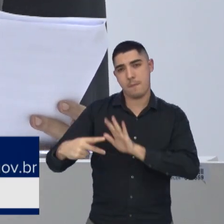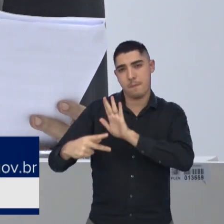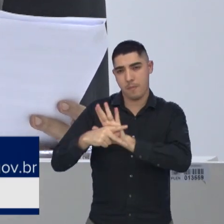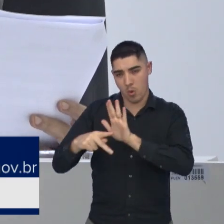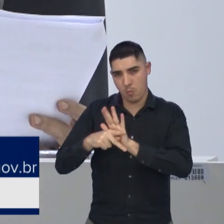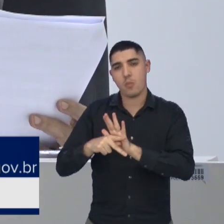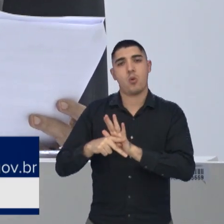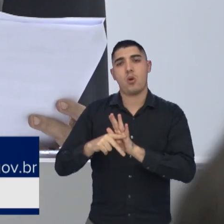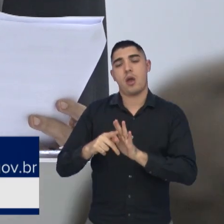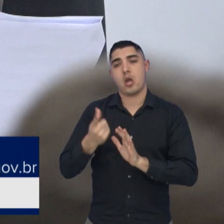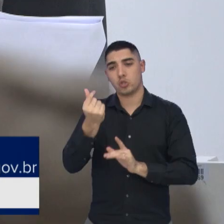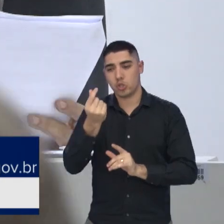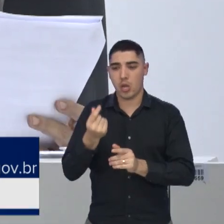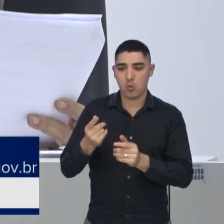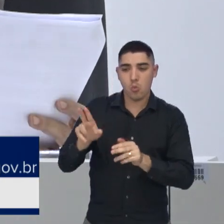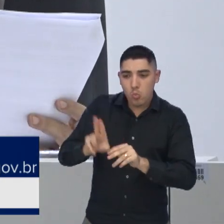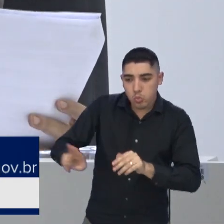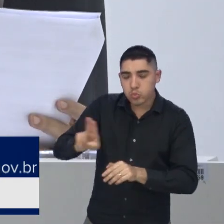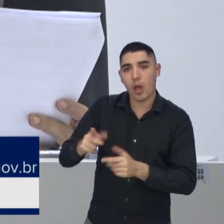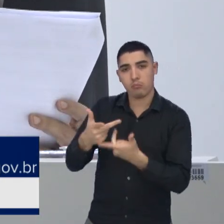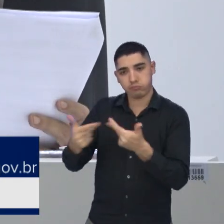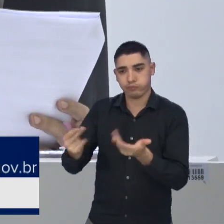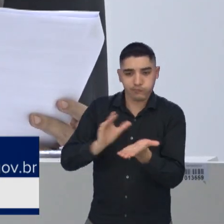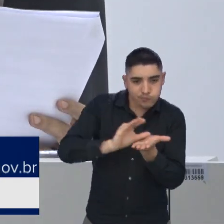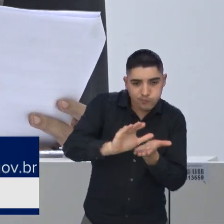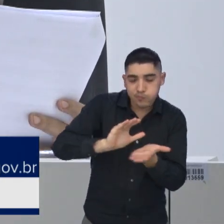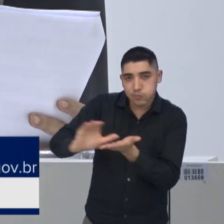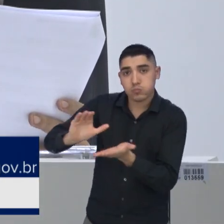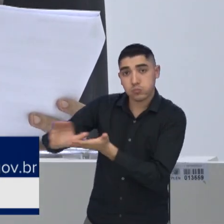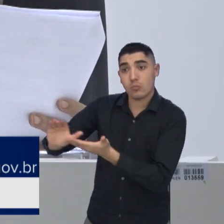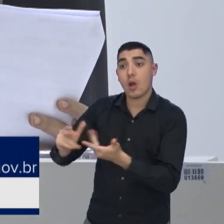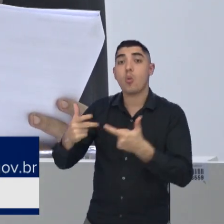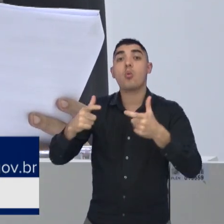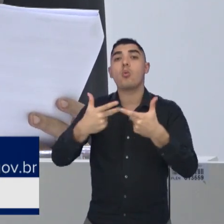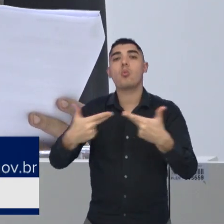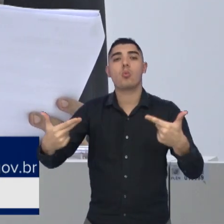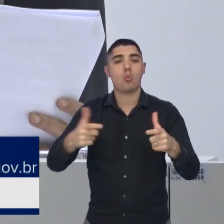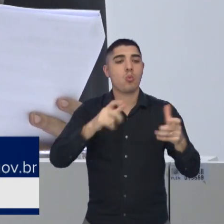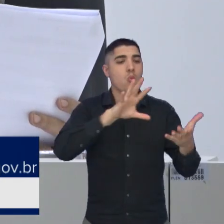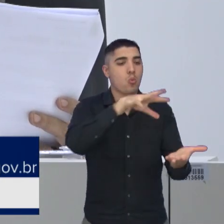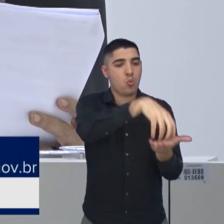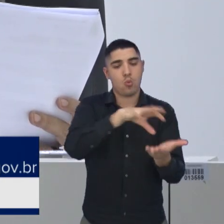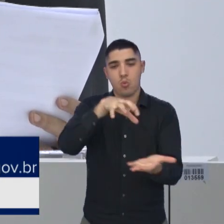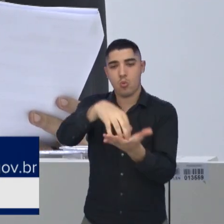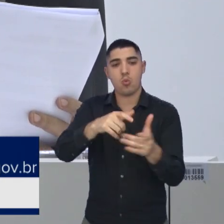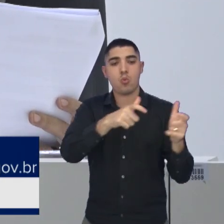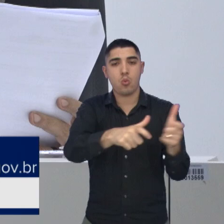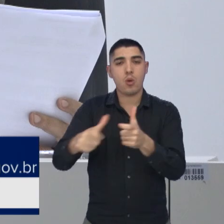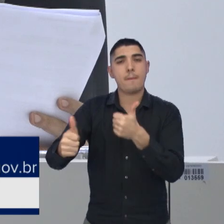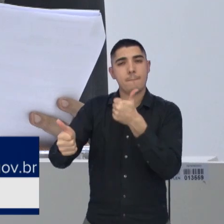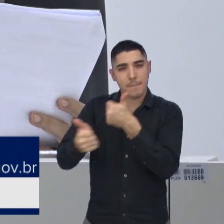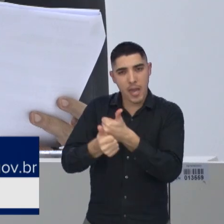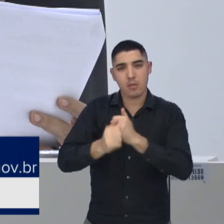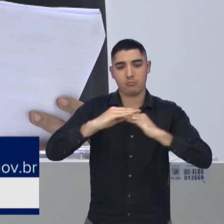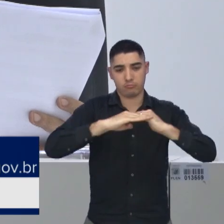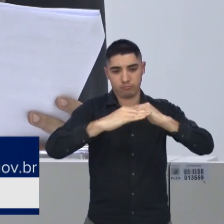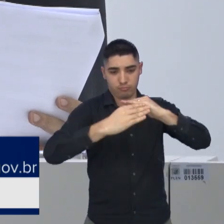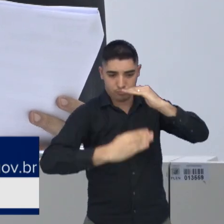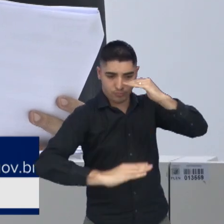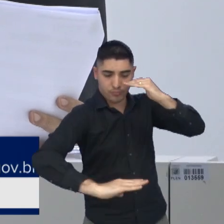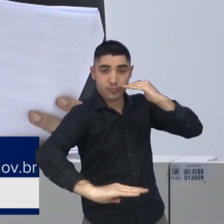exploração econômica dos bens públicos correspondente aos quiosques edificados na Orla do Banhado e nos